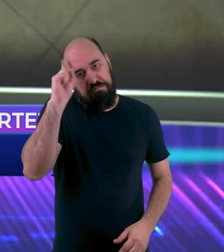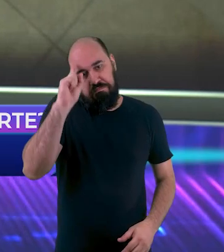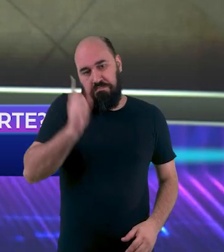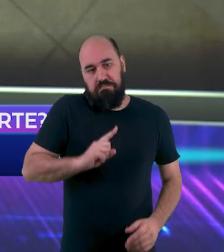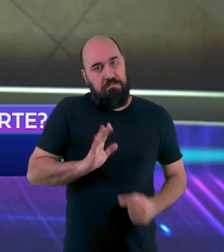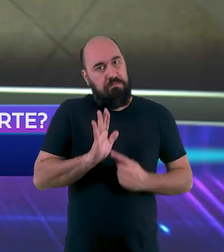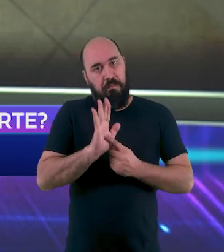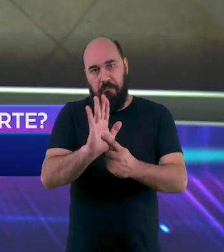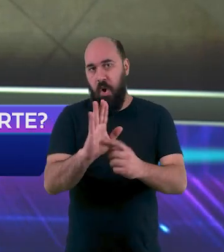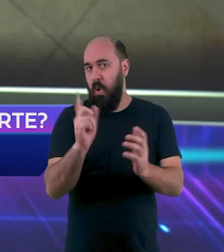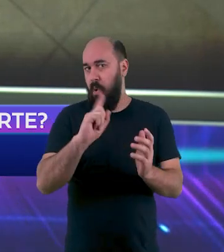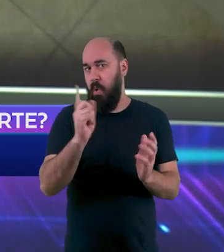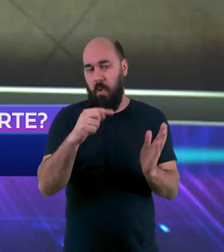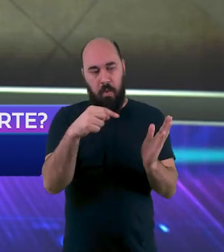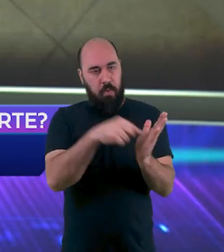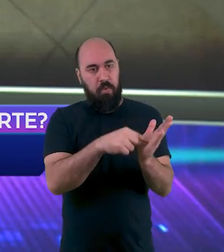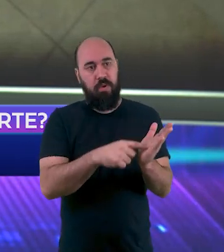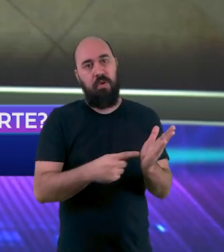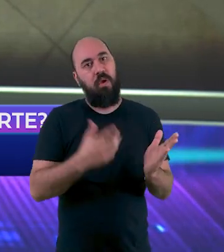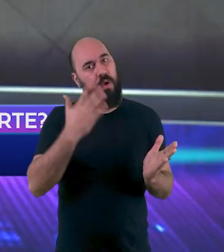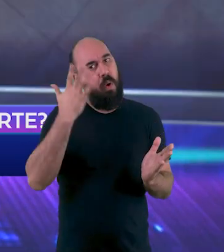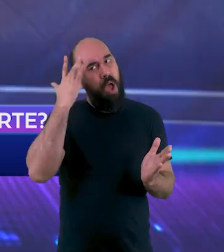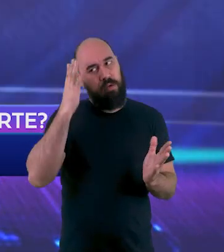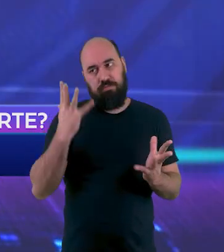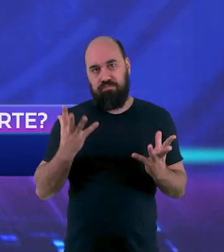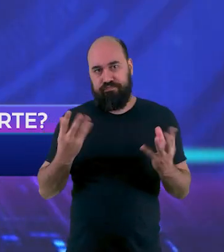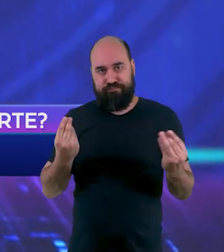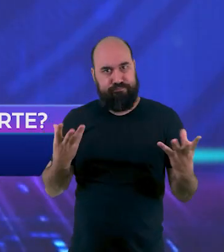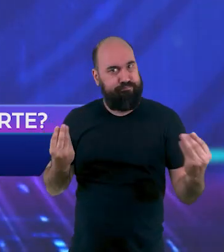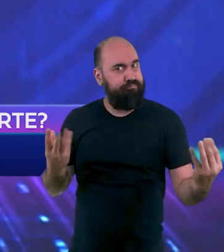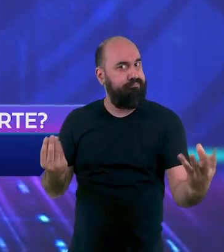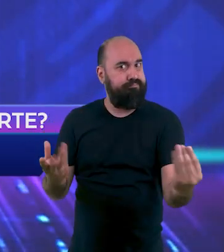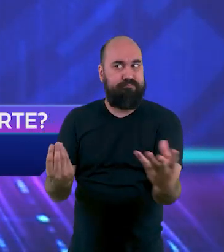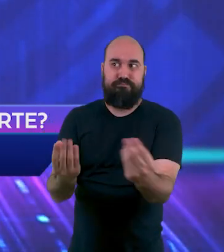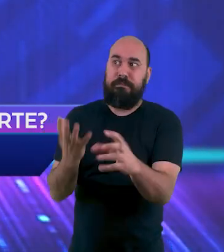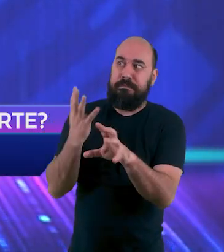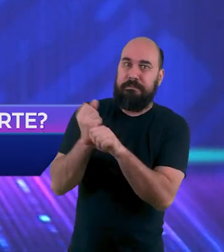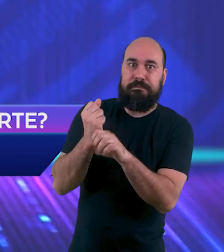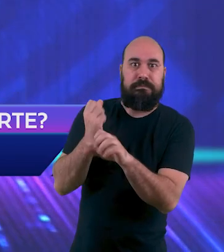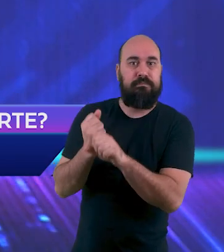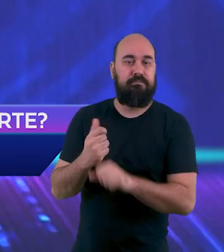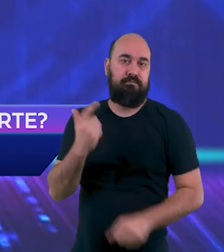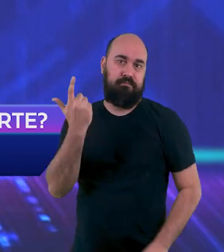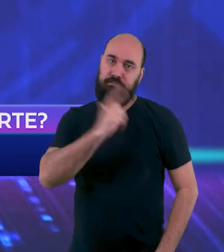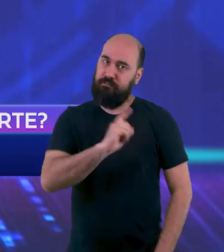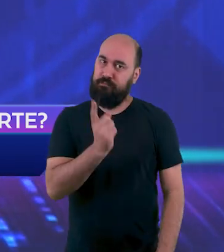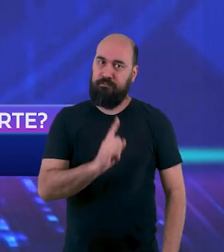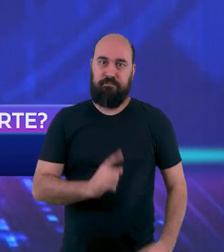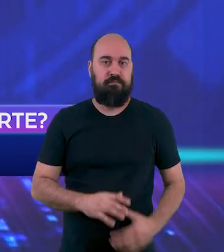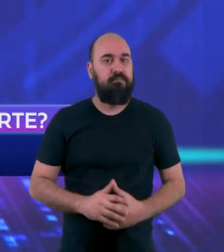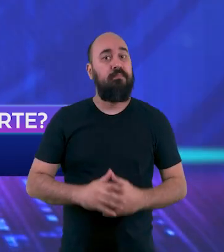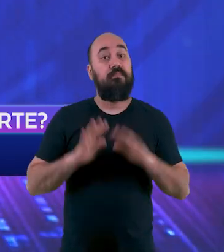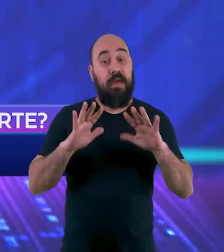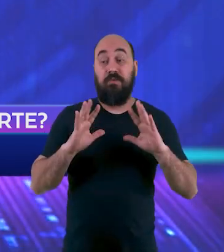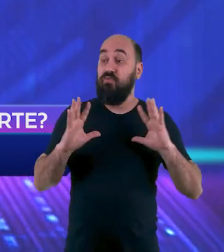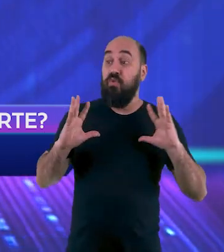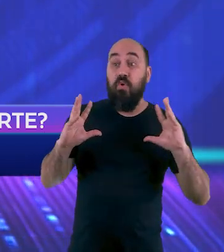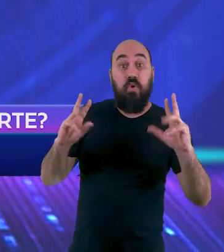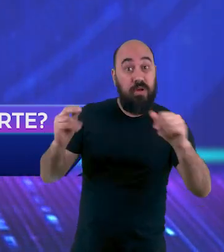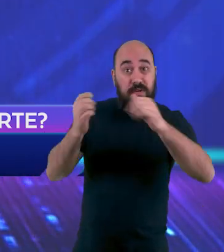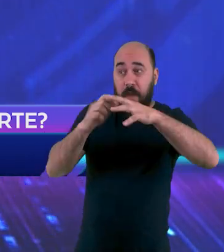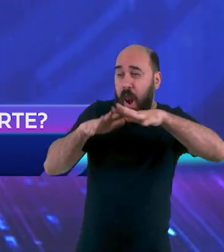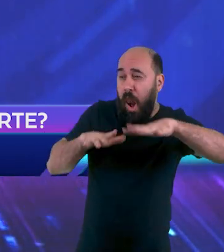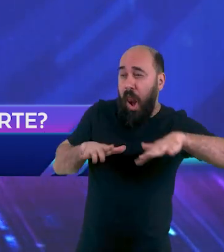Não há essa revelação. Eu acredito que tinham milhares de árvores no jardim. Mas Deus falou assim, olha, todas podem